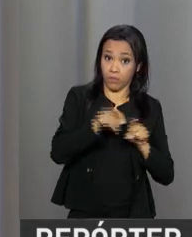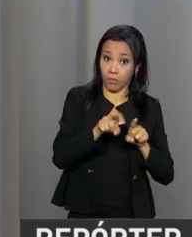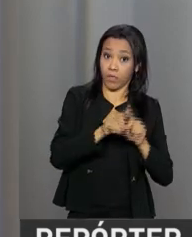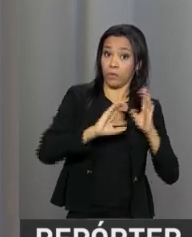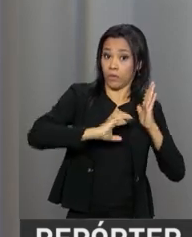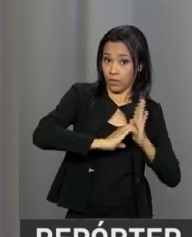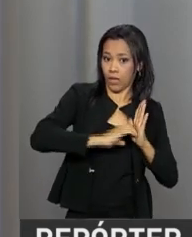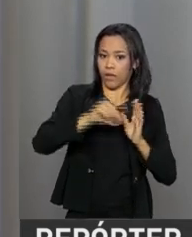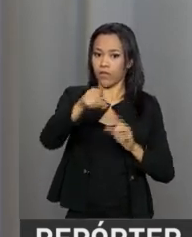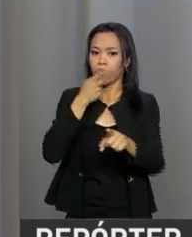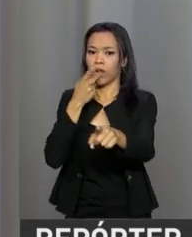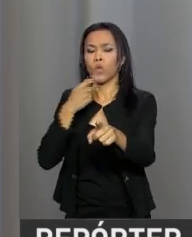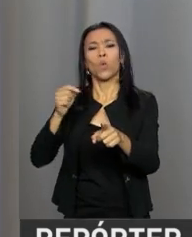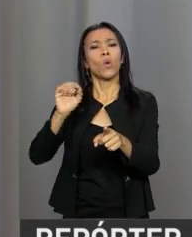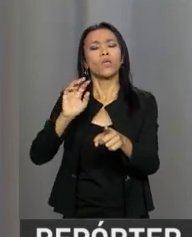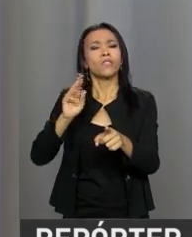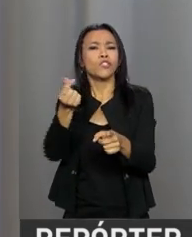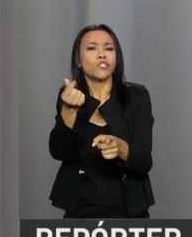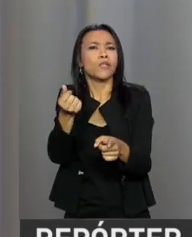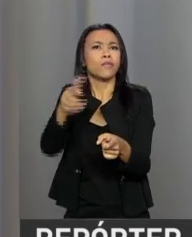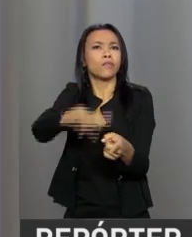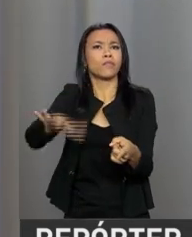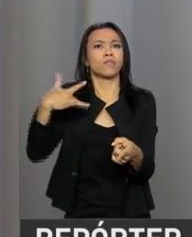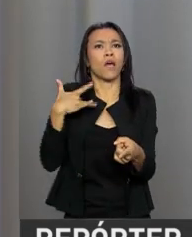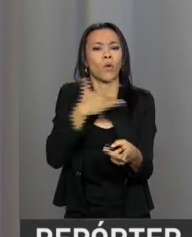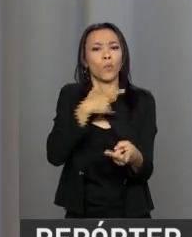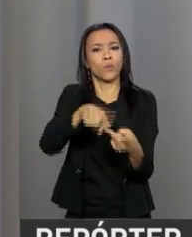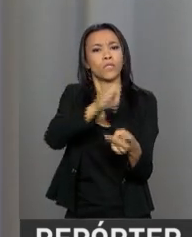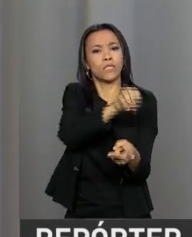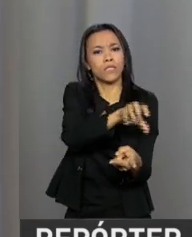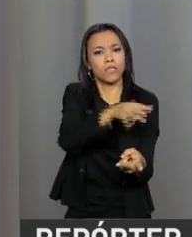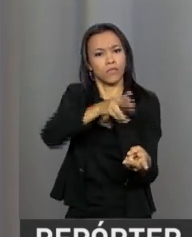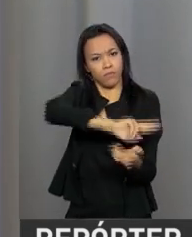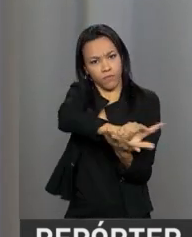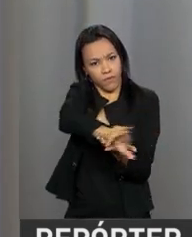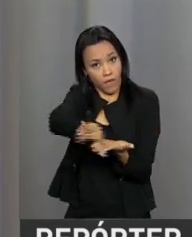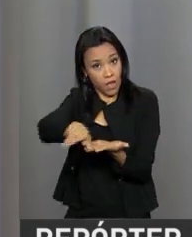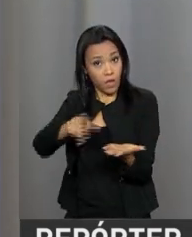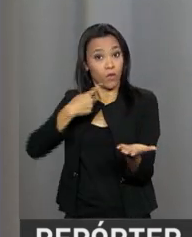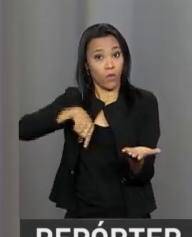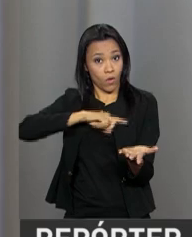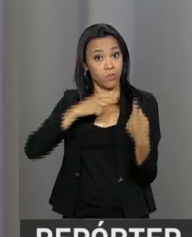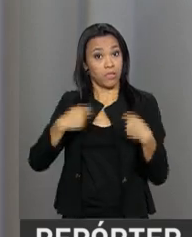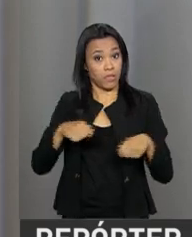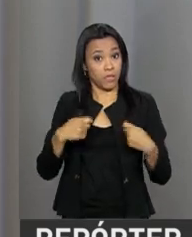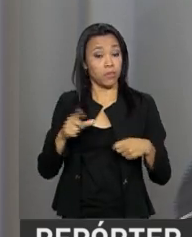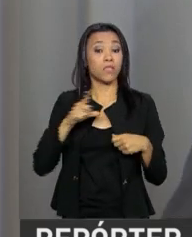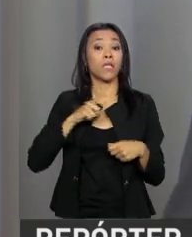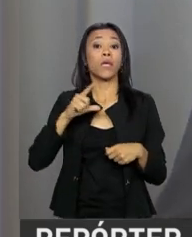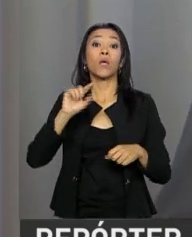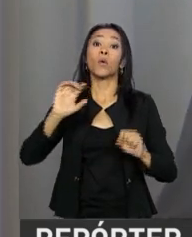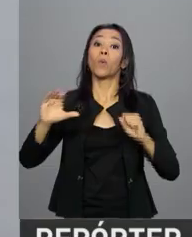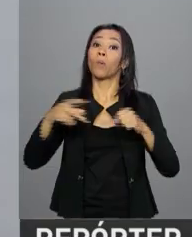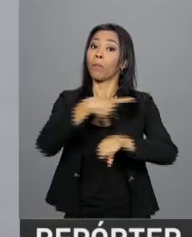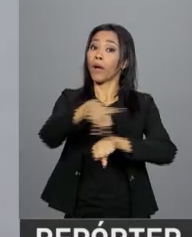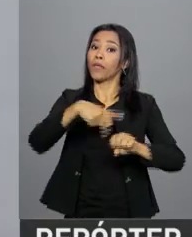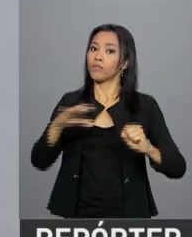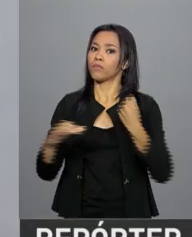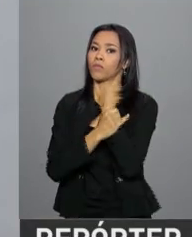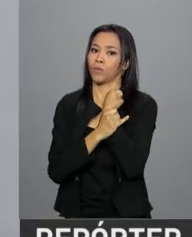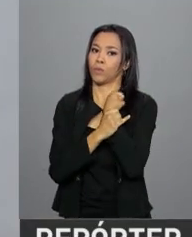dinheiro para a saúde, educação, para tantos investimentos, a gente precisa ter um país equilibrado.